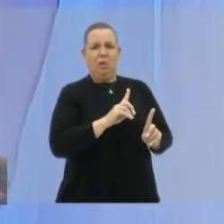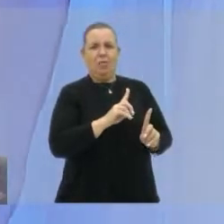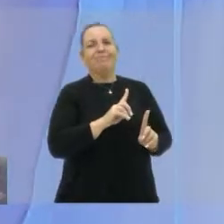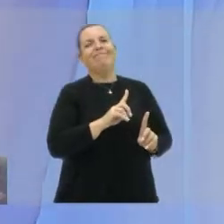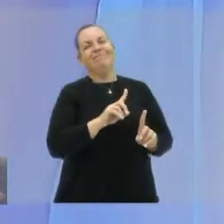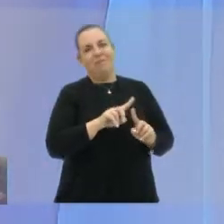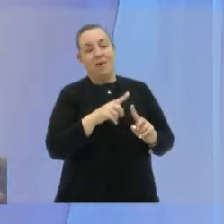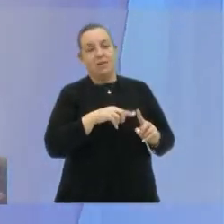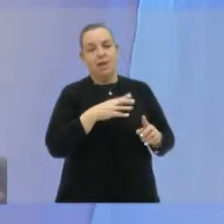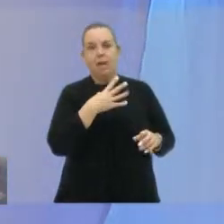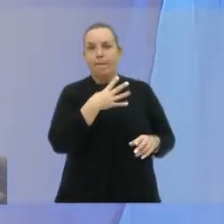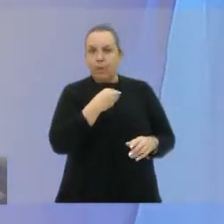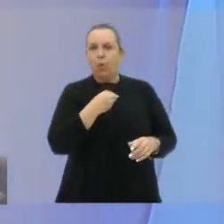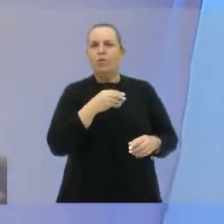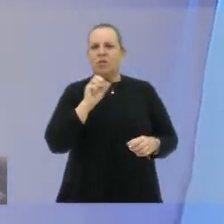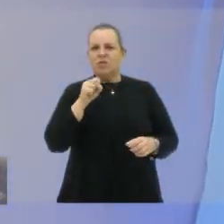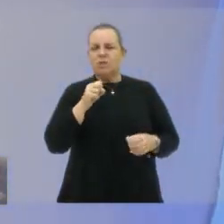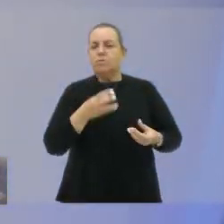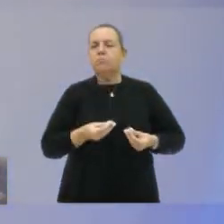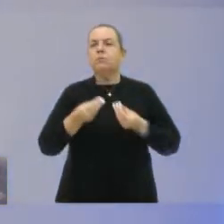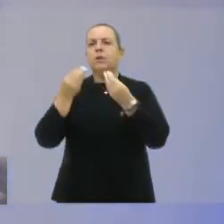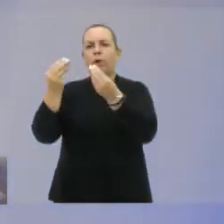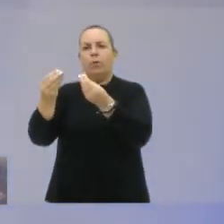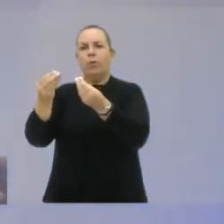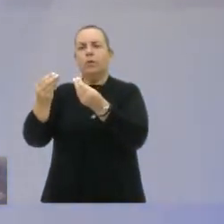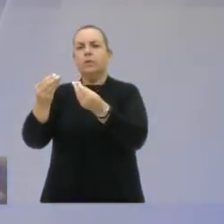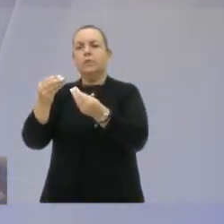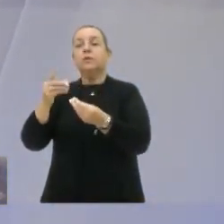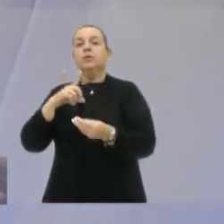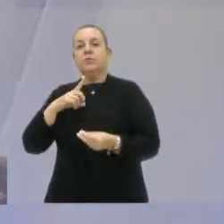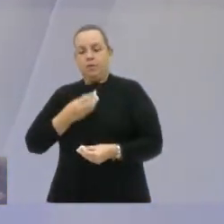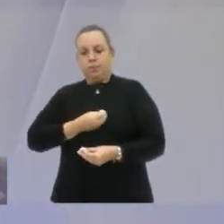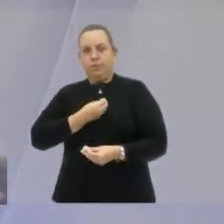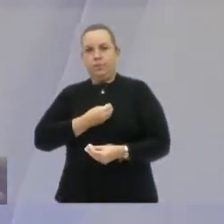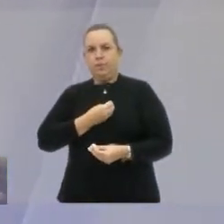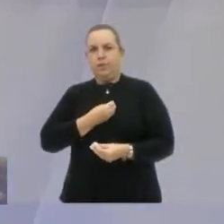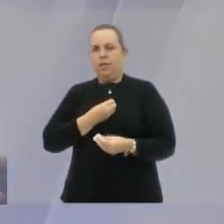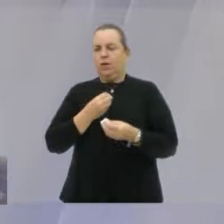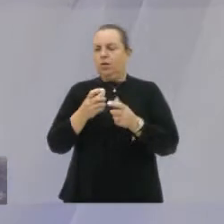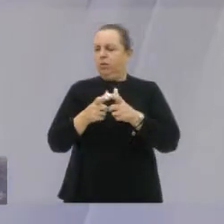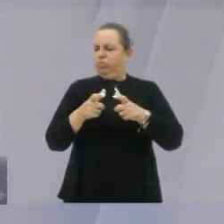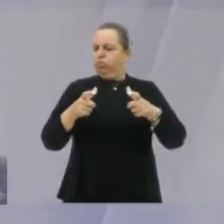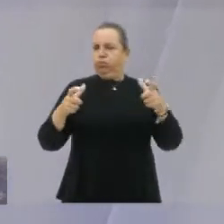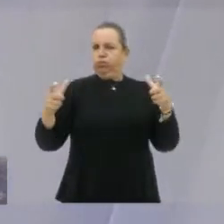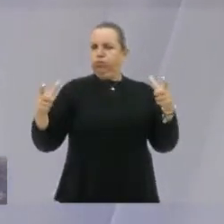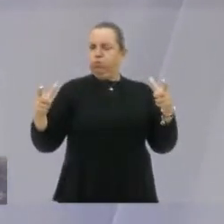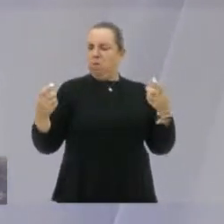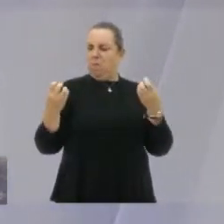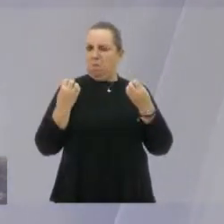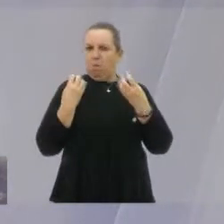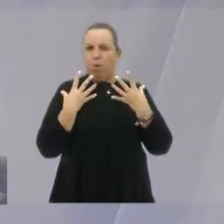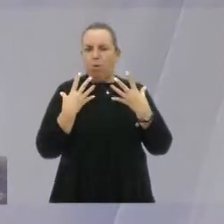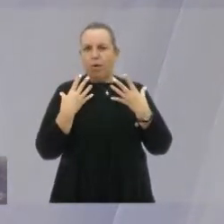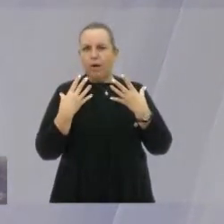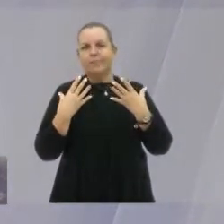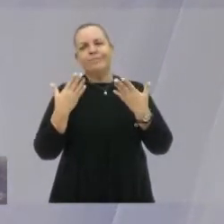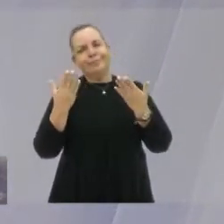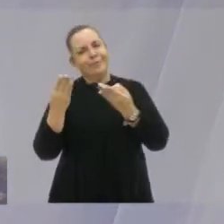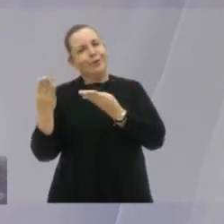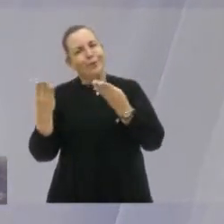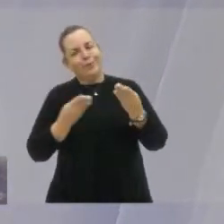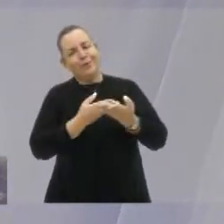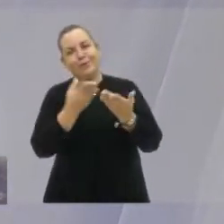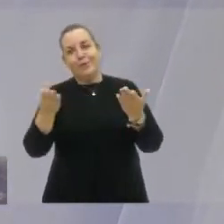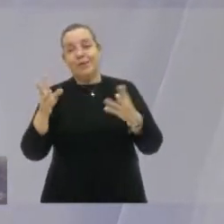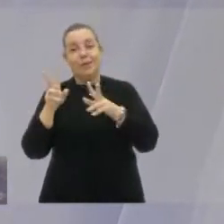para que tivéssemos vida e vida em abundância. E aqui eu convido a você a perceber esse mistério